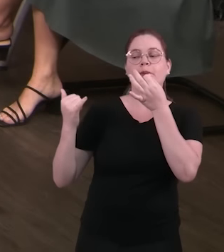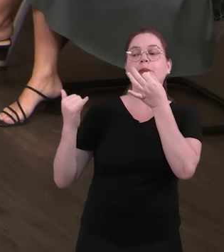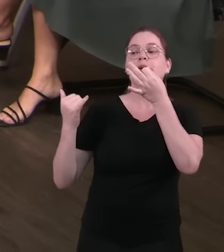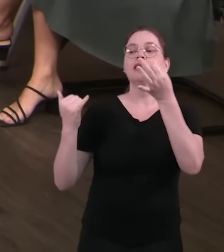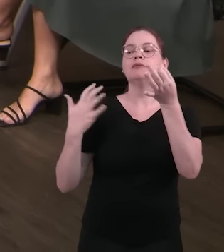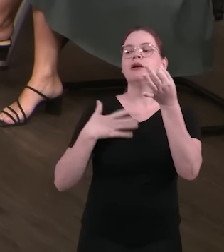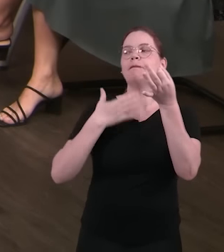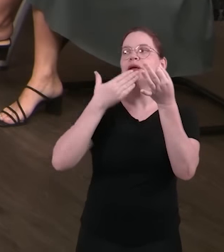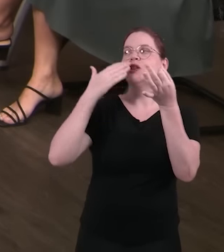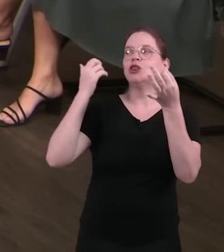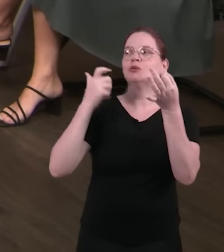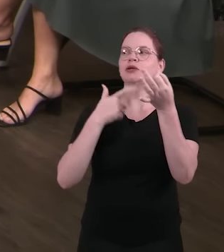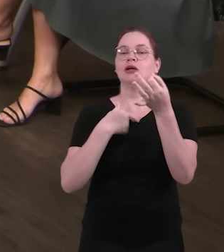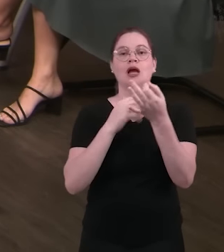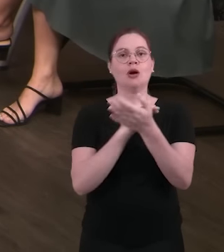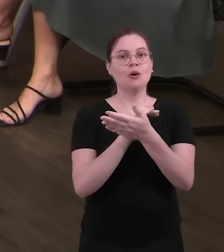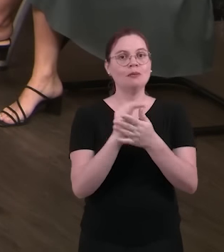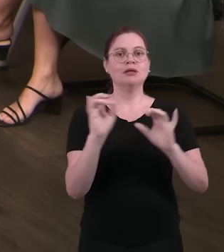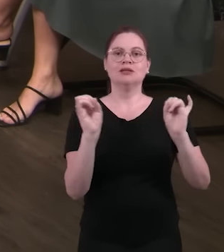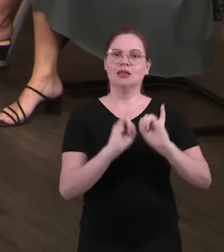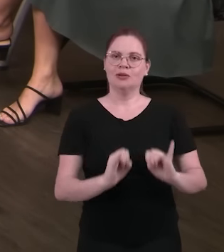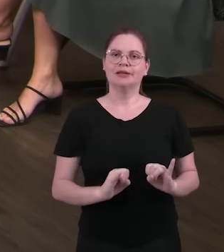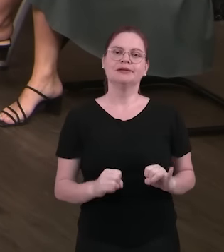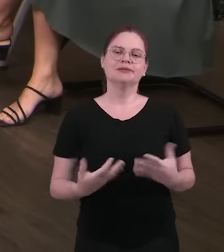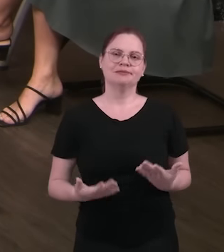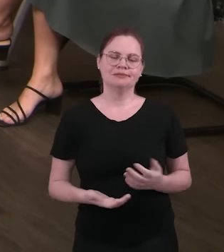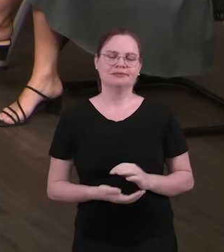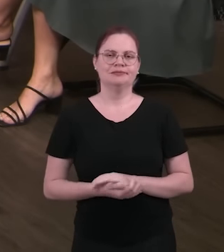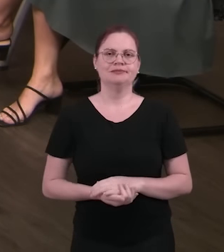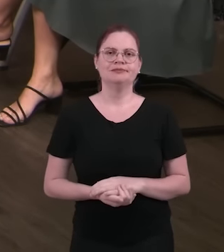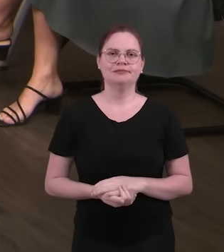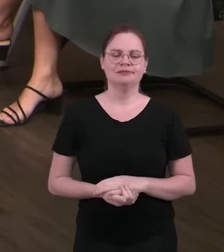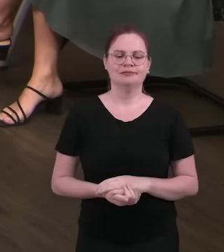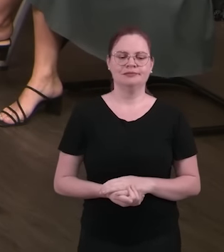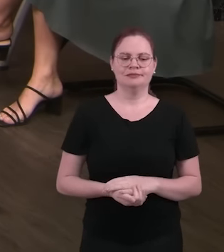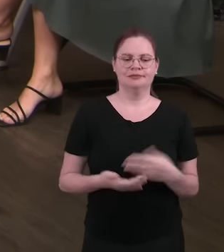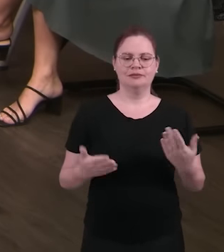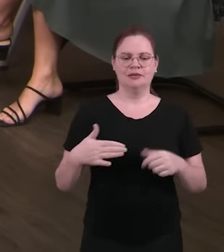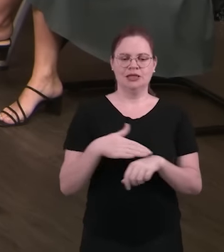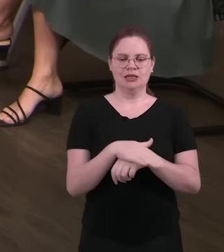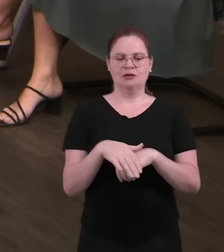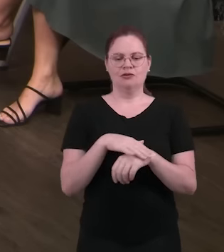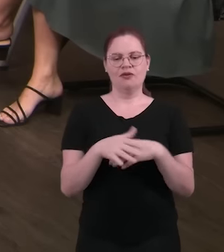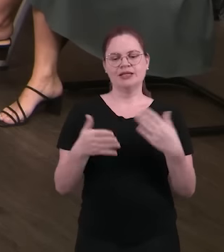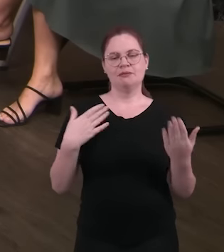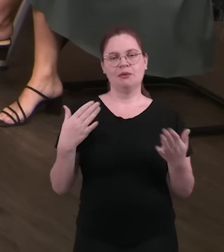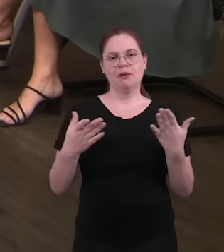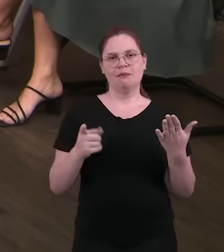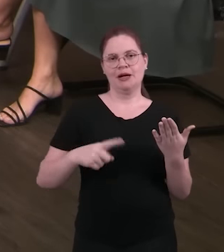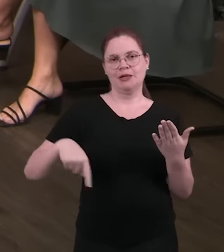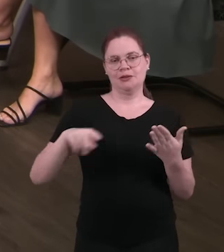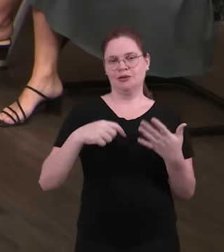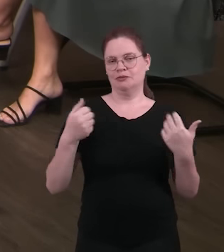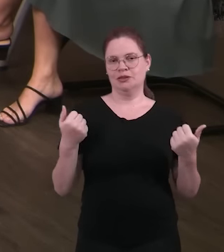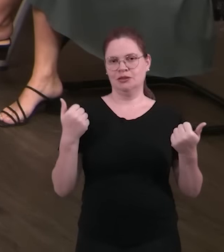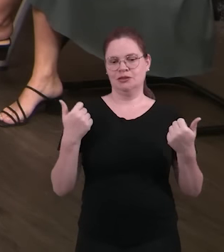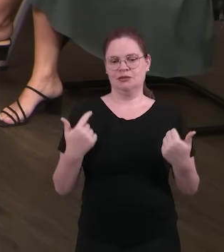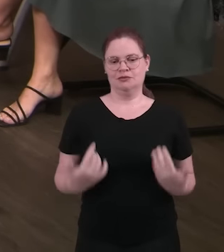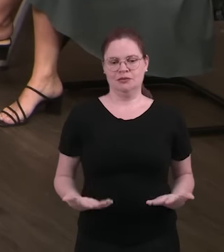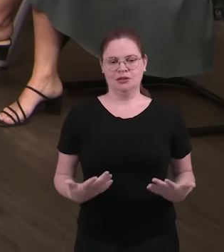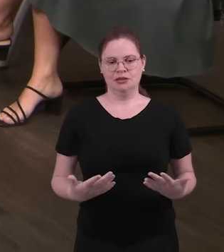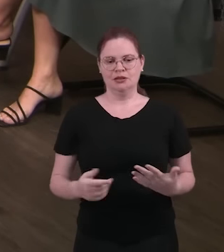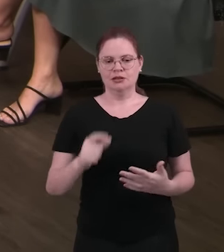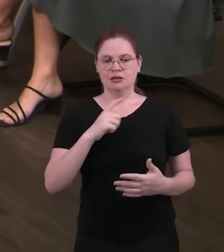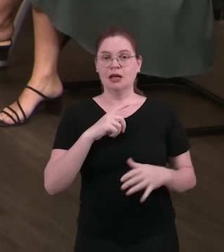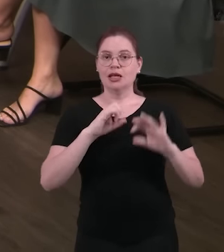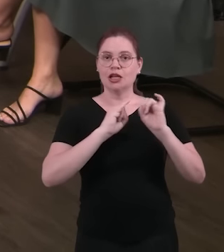uma idolatria na nossa vida. Então, o objetivo do Senhor, somente aqui, nessa conversa que nós estamos tendo, é muito mais